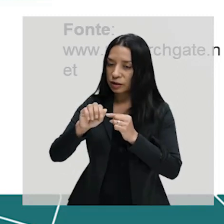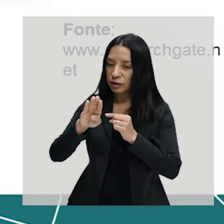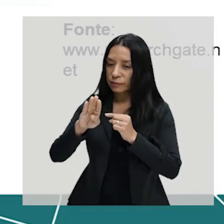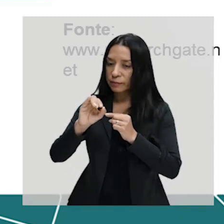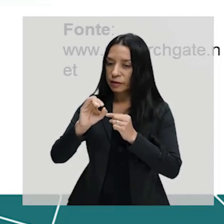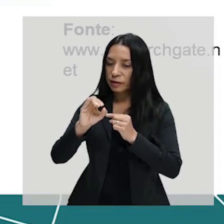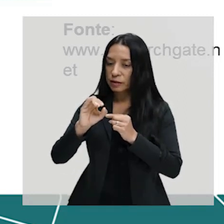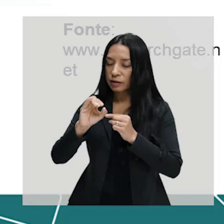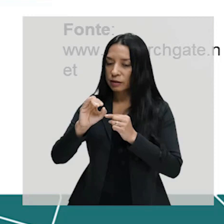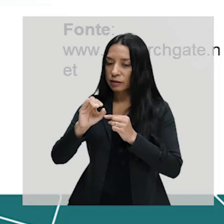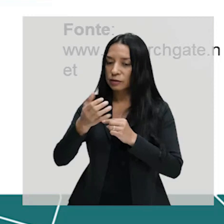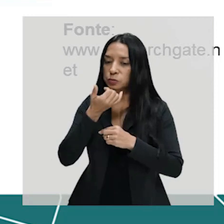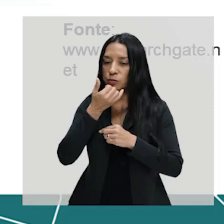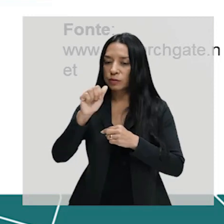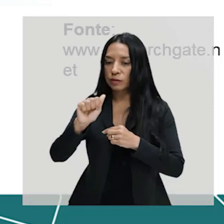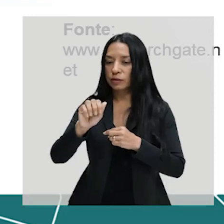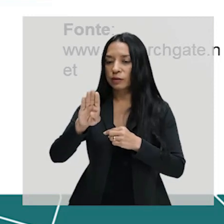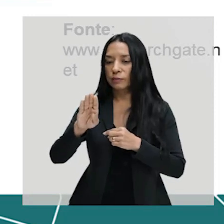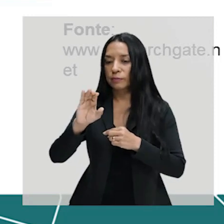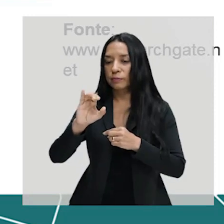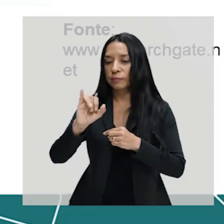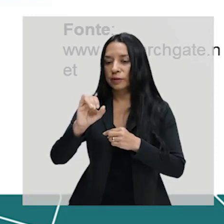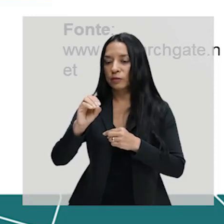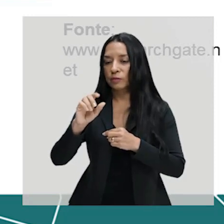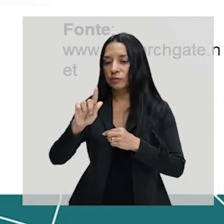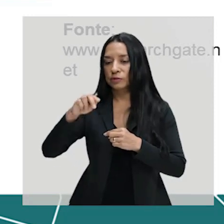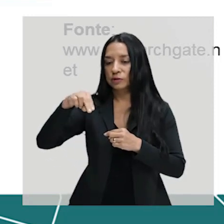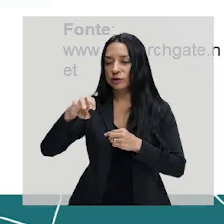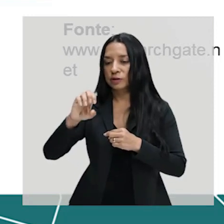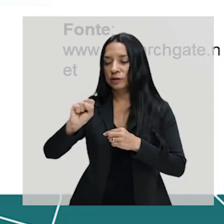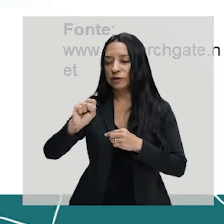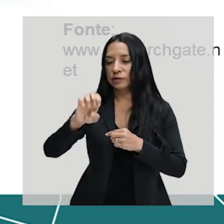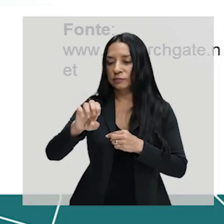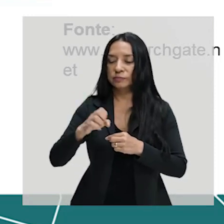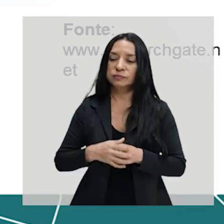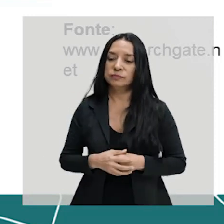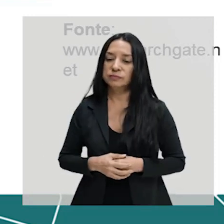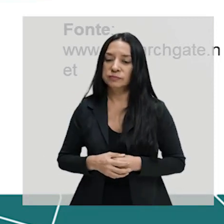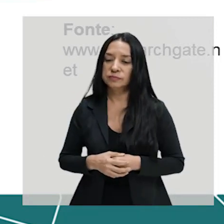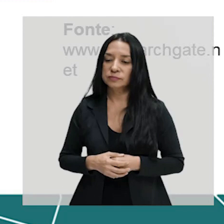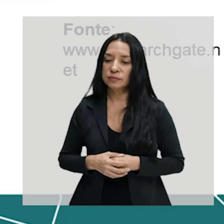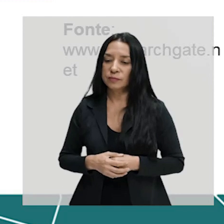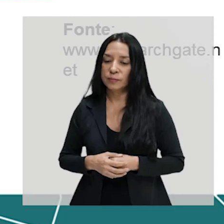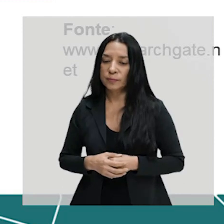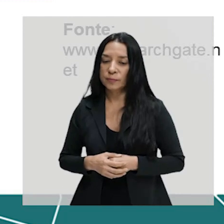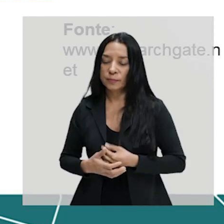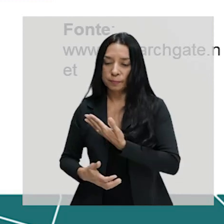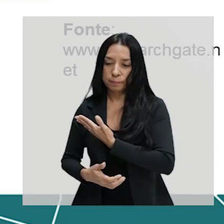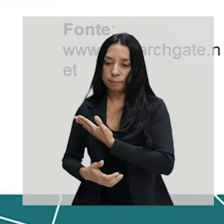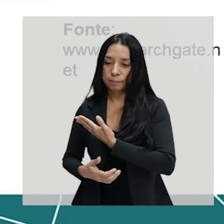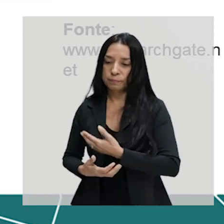frascos com substâncias nutritivas e fervura para refutar a teoria da